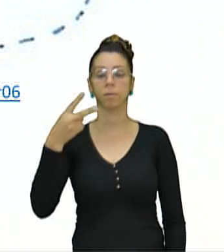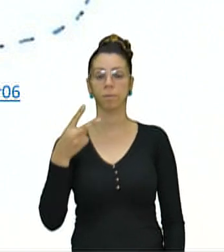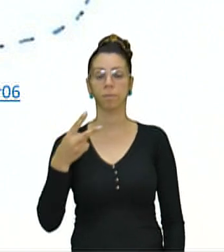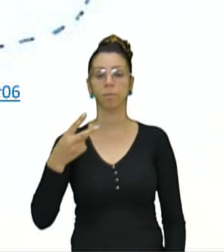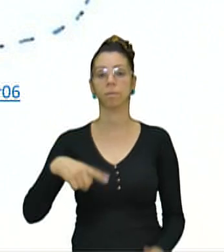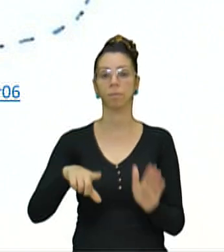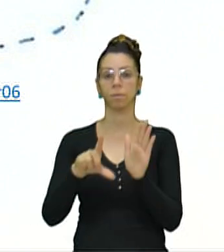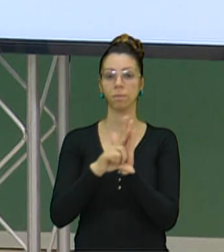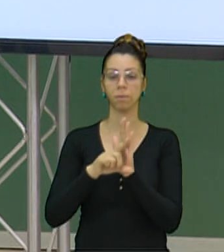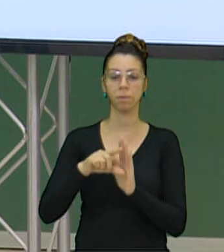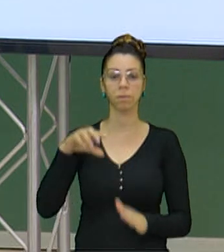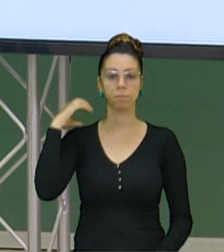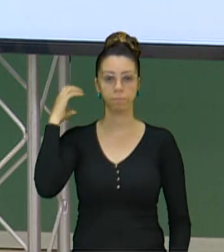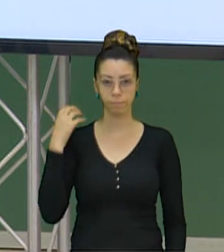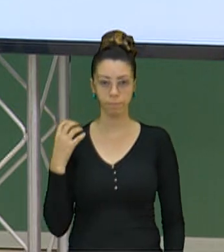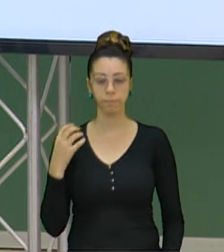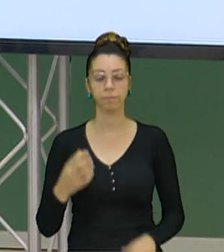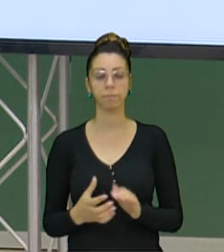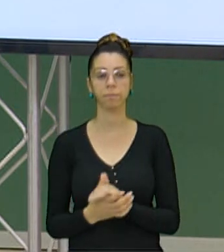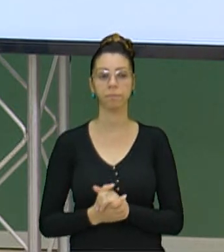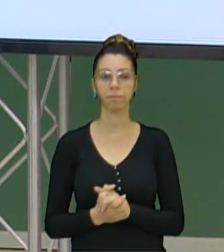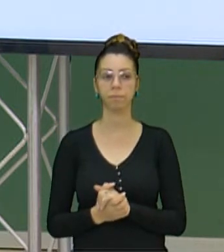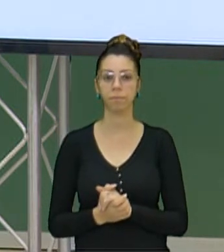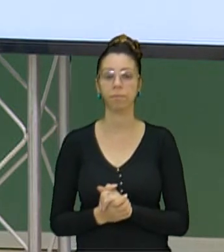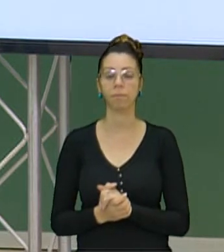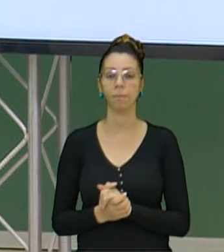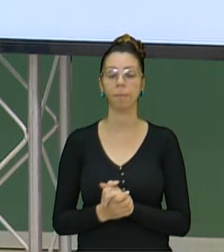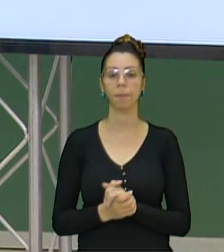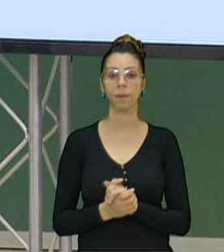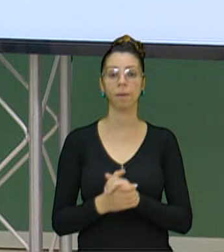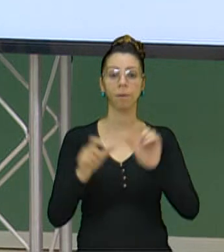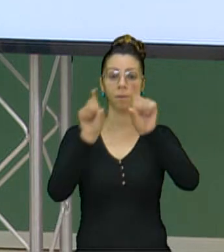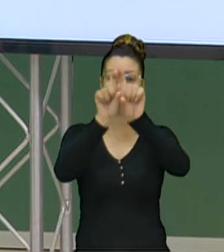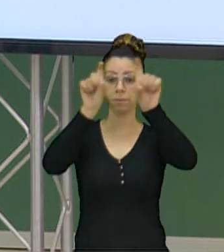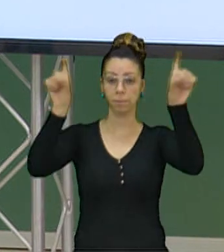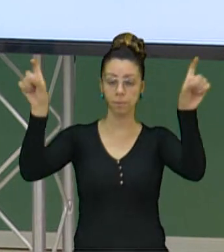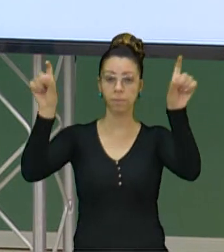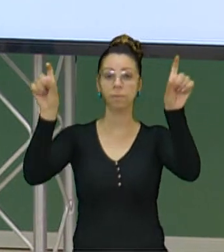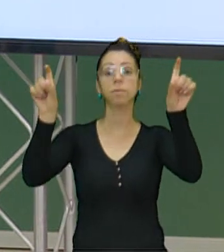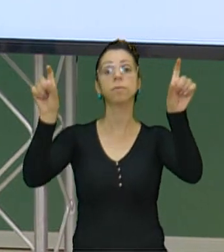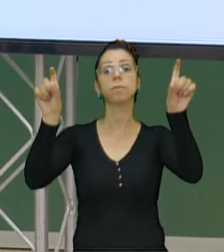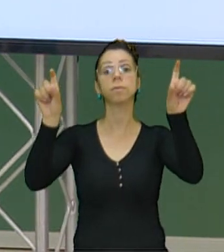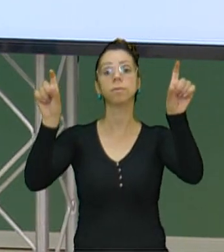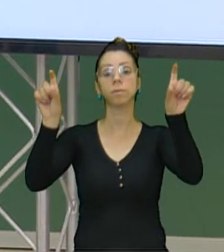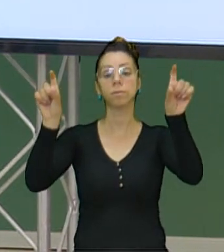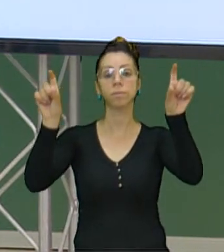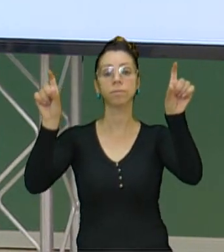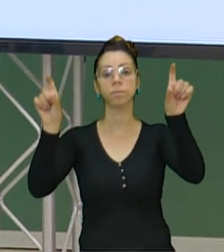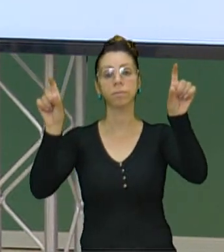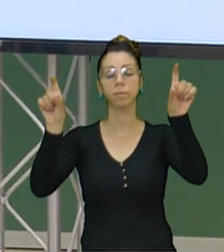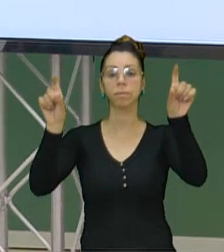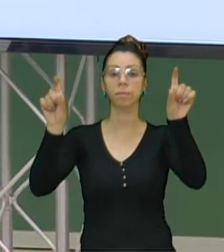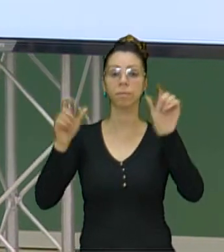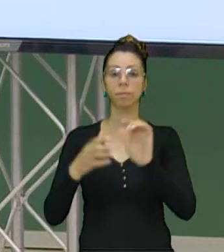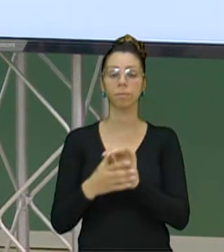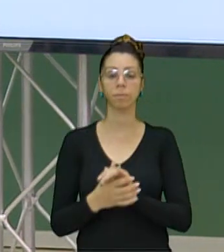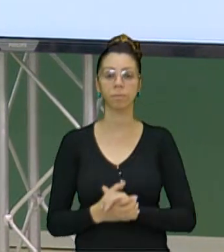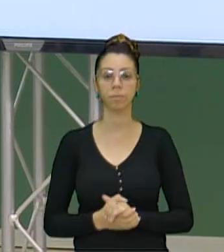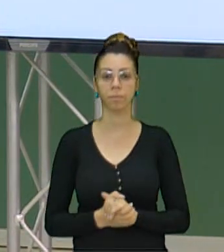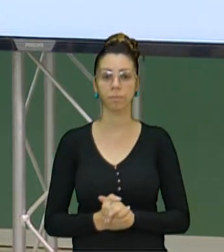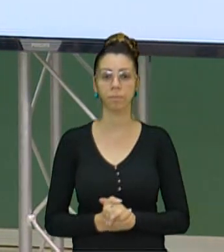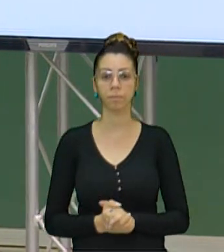Newton. Ok? Lembrando que essa equação aqui, gente, nada que é mais que é uma equação que é um caso